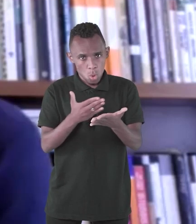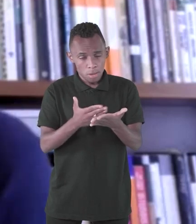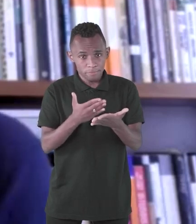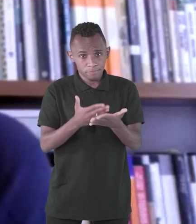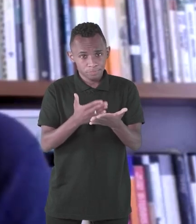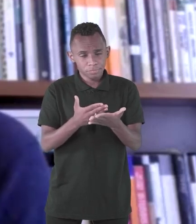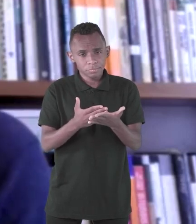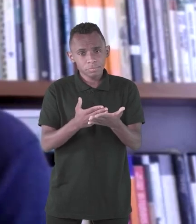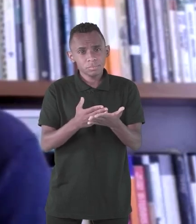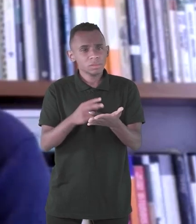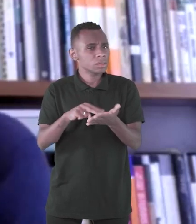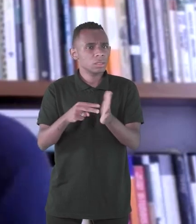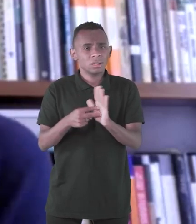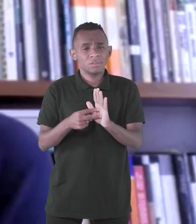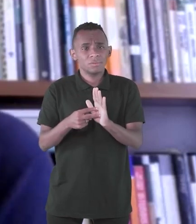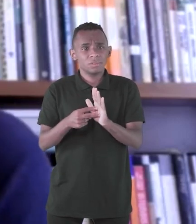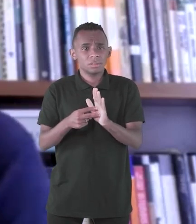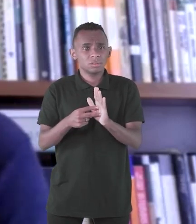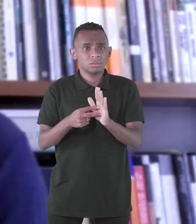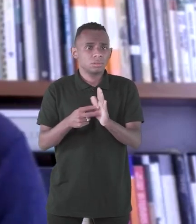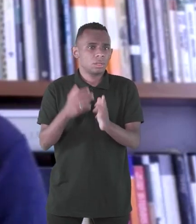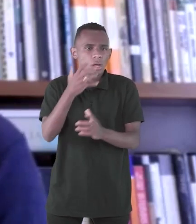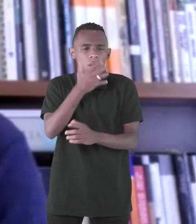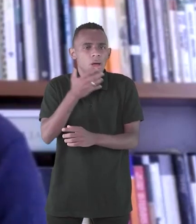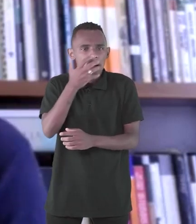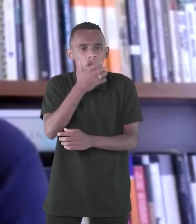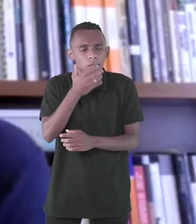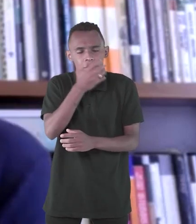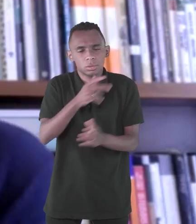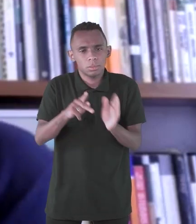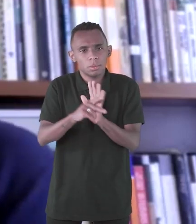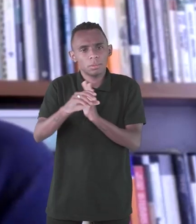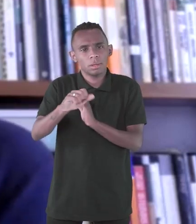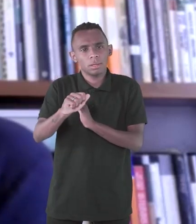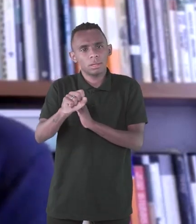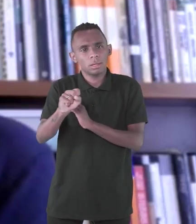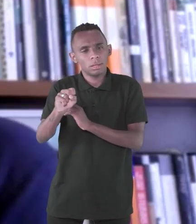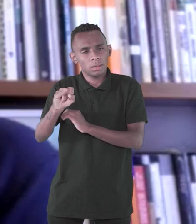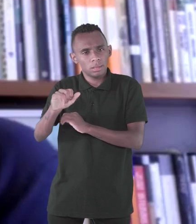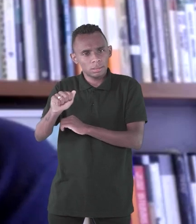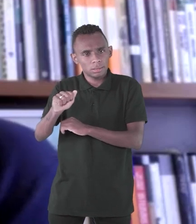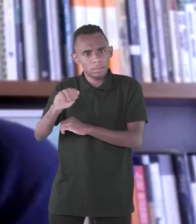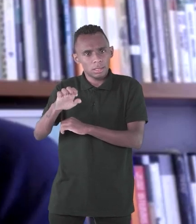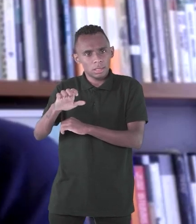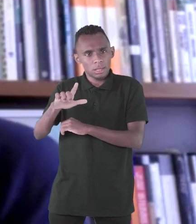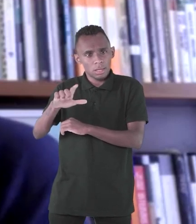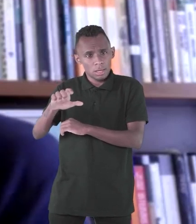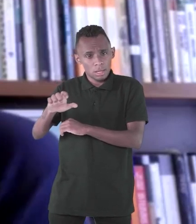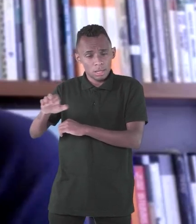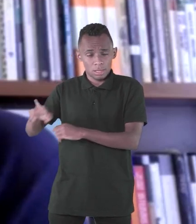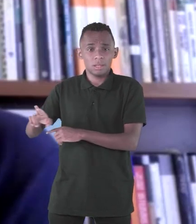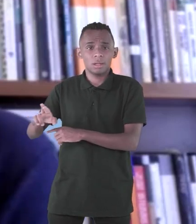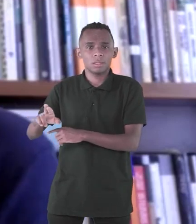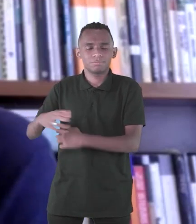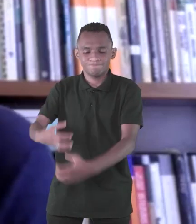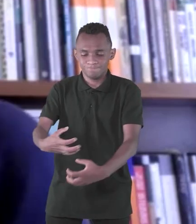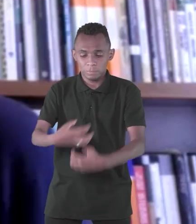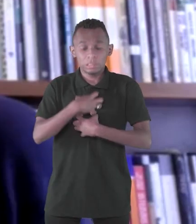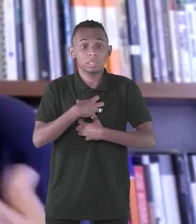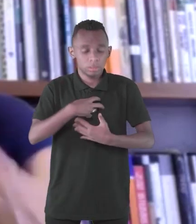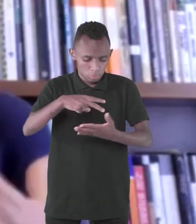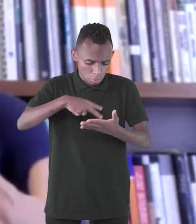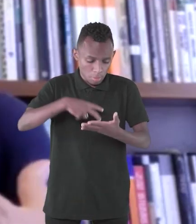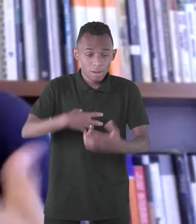livro é como naquela canção do Luiz Melodia, né, que a Cássia Eller gravou. Esses livros que eu leio causam